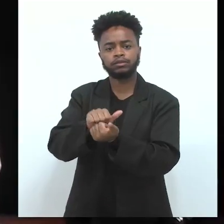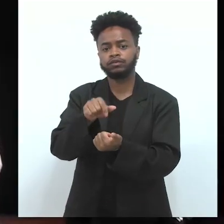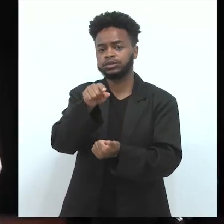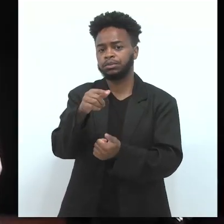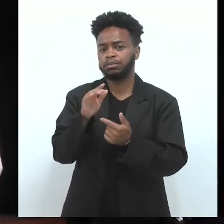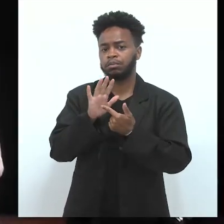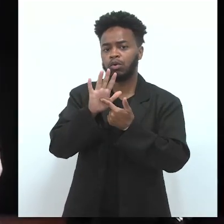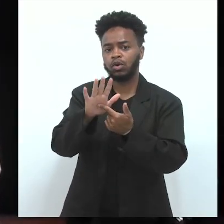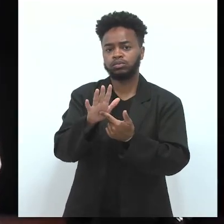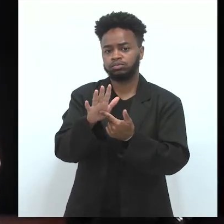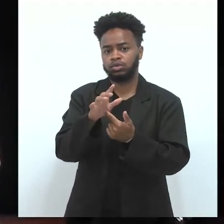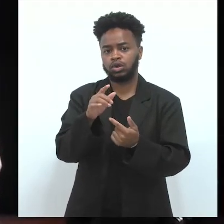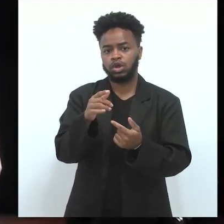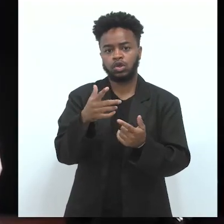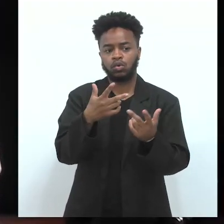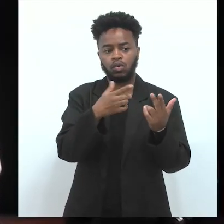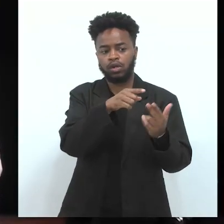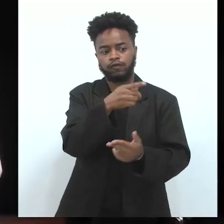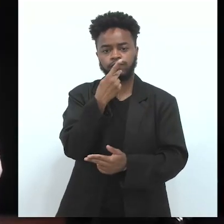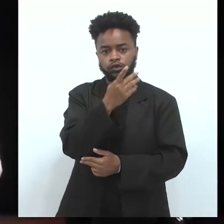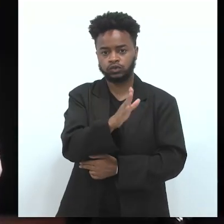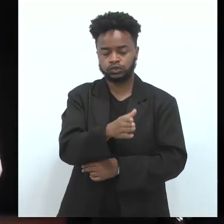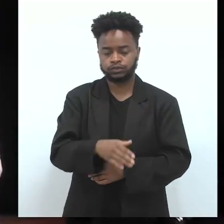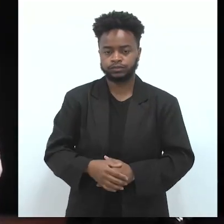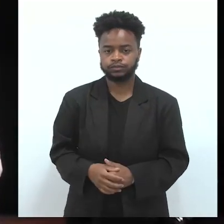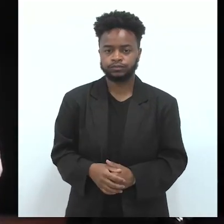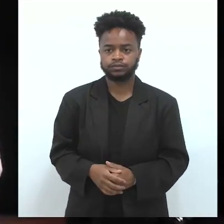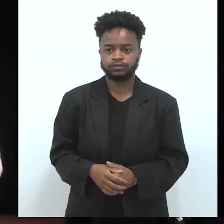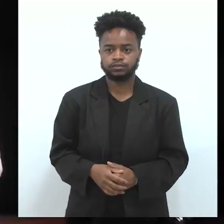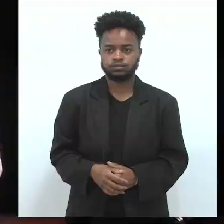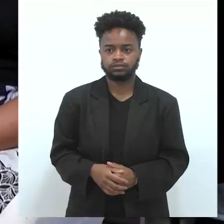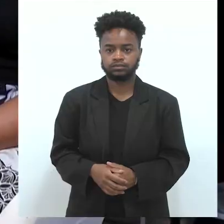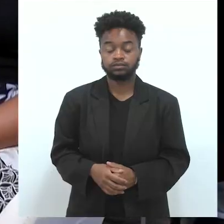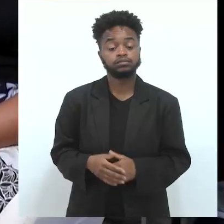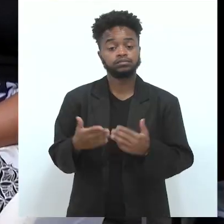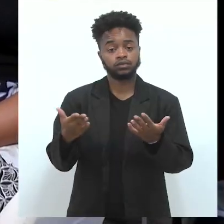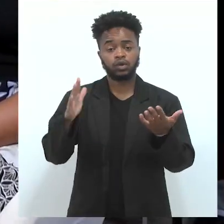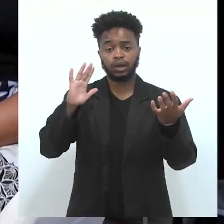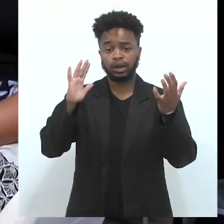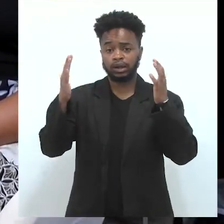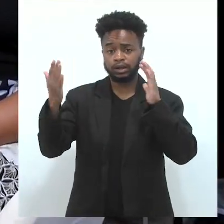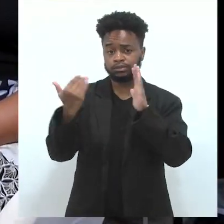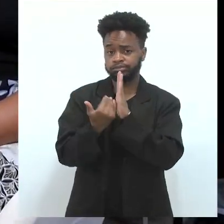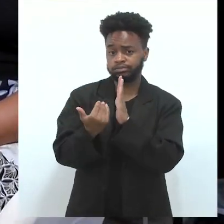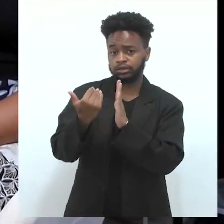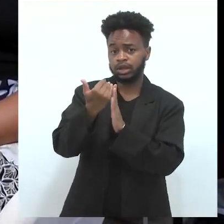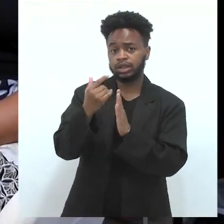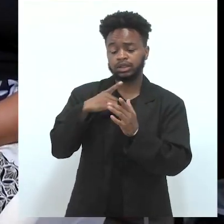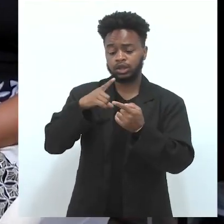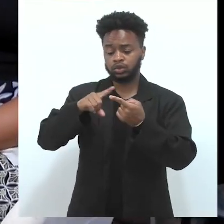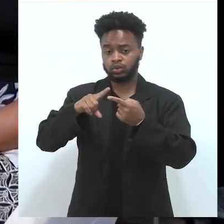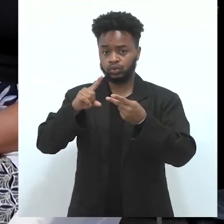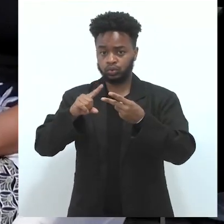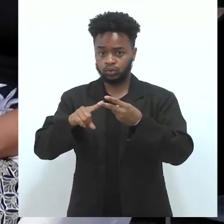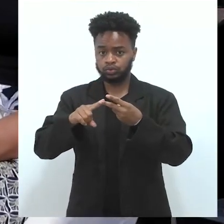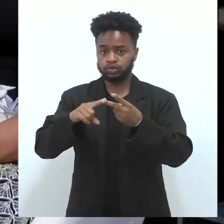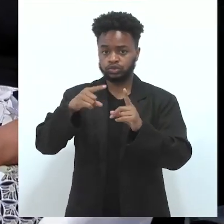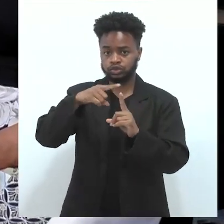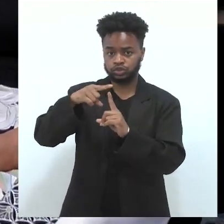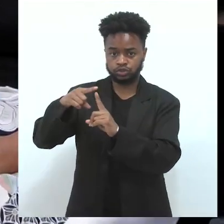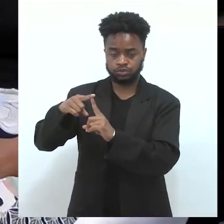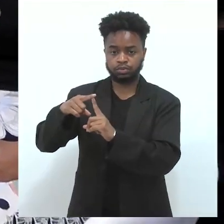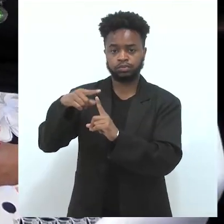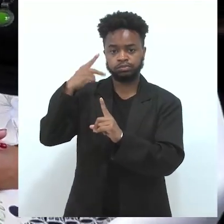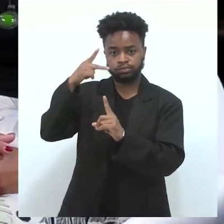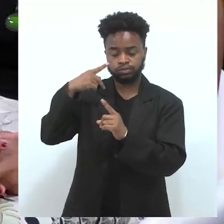você destacaria, além desses que a Renata falou? Sim. Os eventos climáticos extremos, eles exigem 2 tipos de políticas, né?